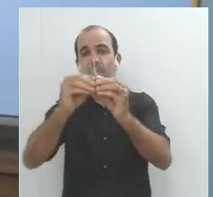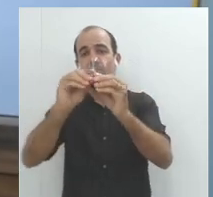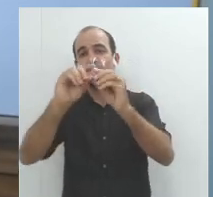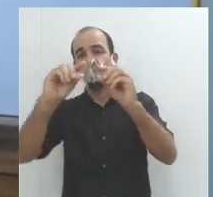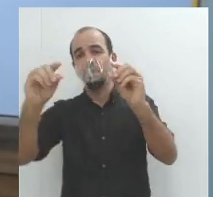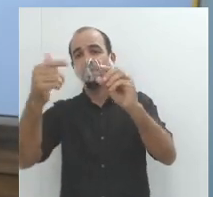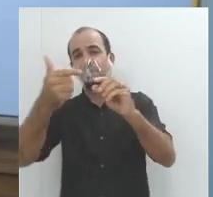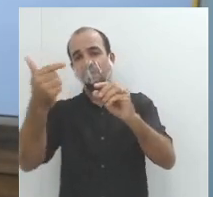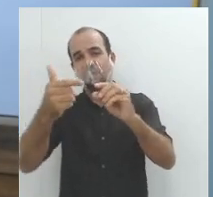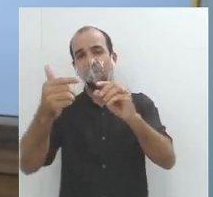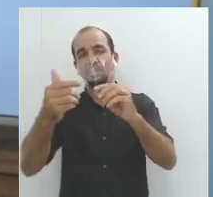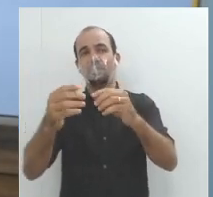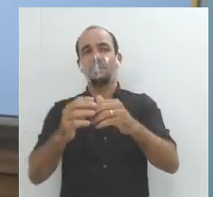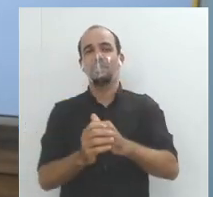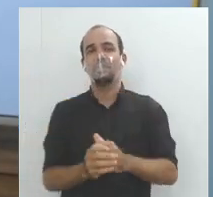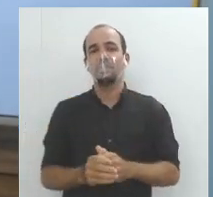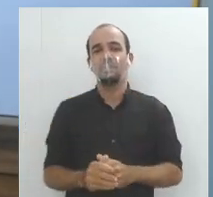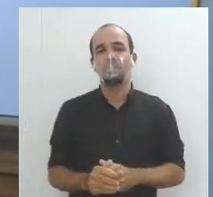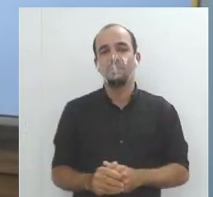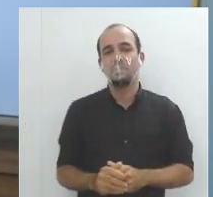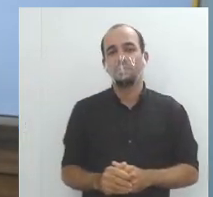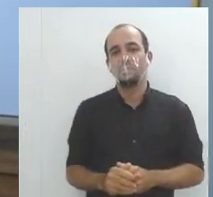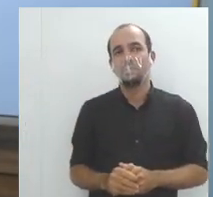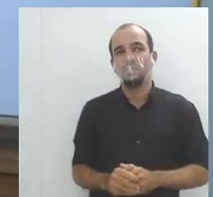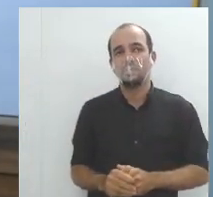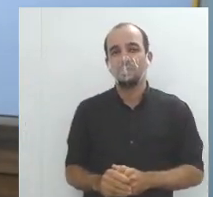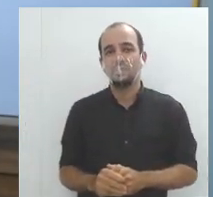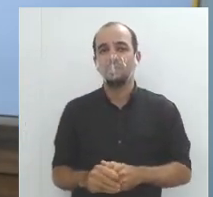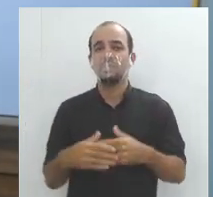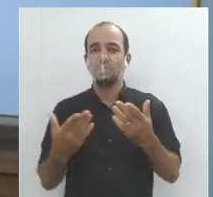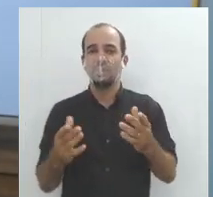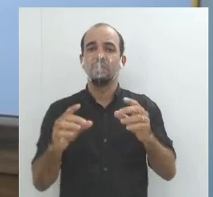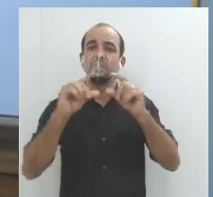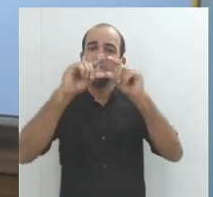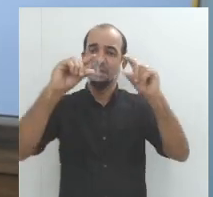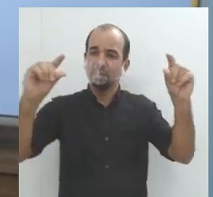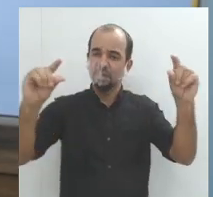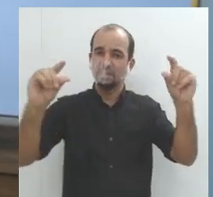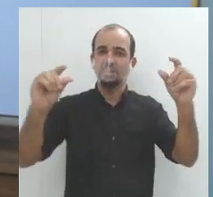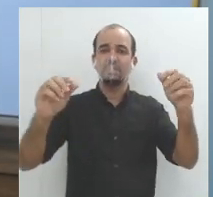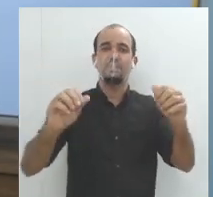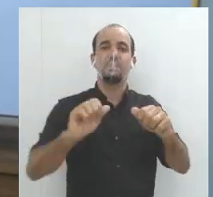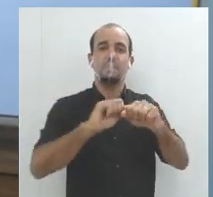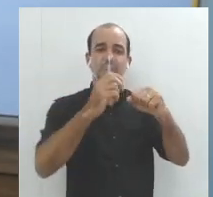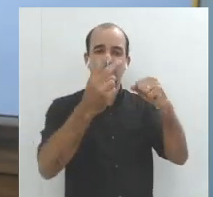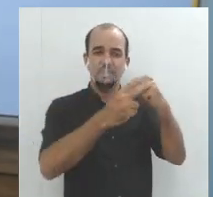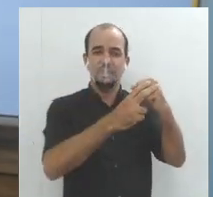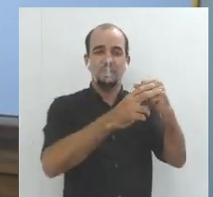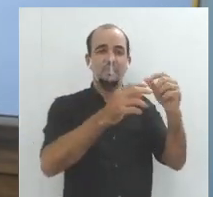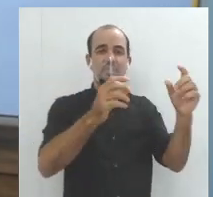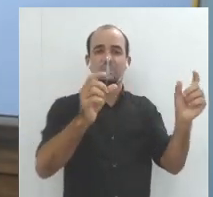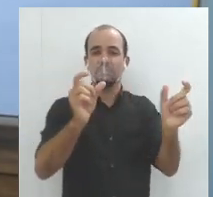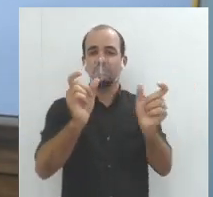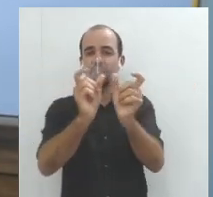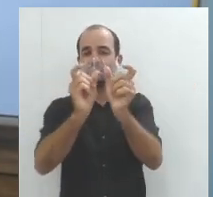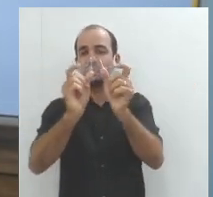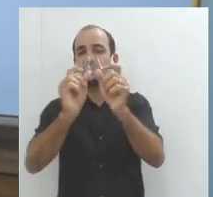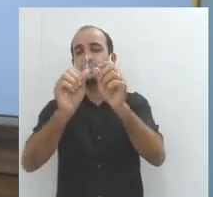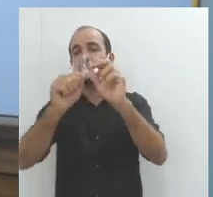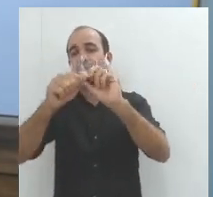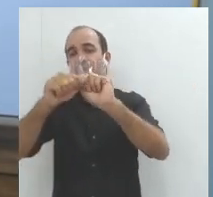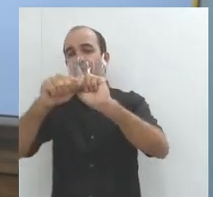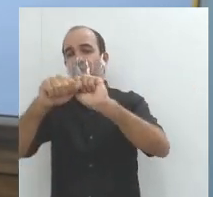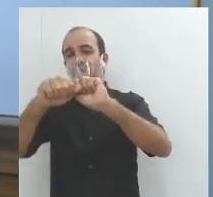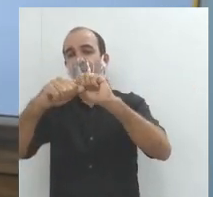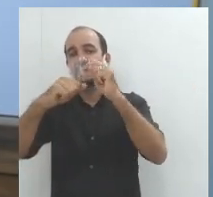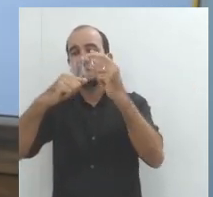de oração de advérbio circunstancializando um outro advérbio. Temos outros casos, mas aí eu